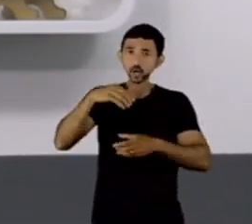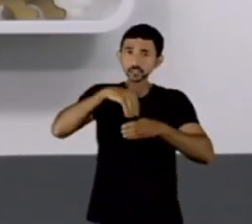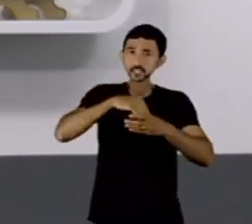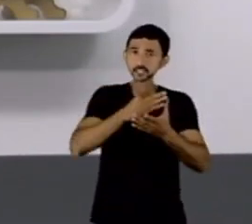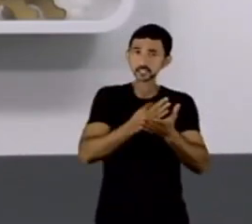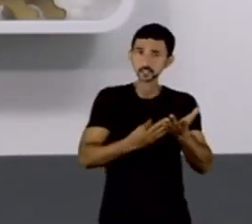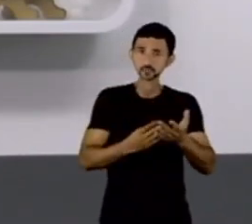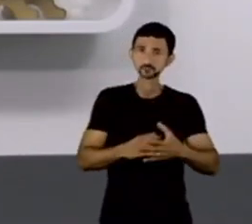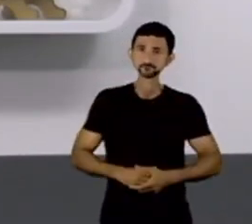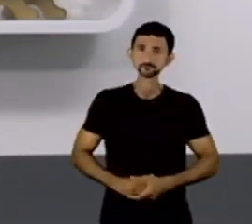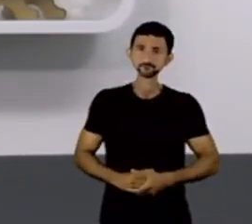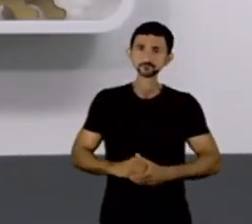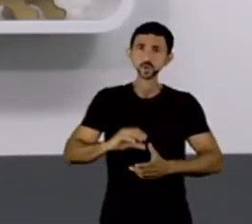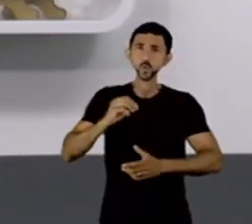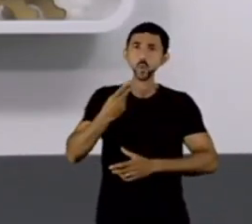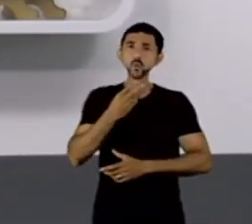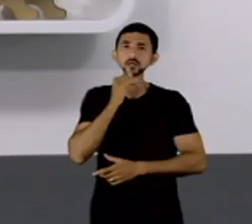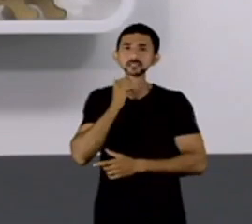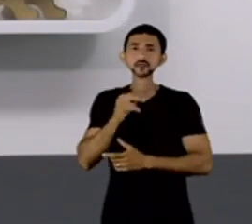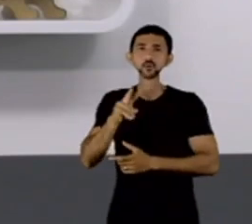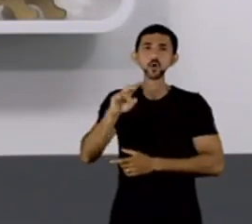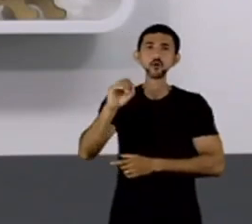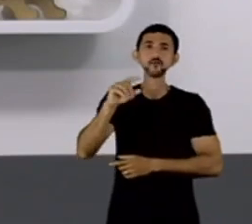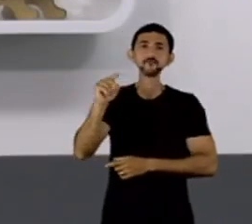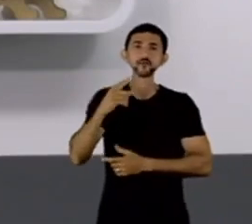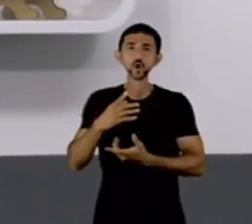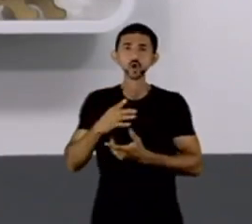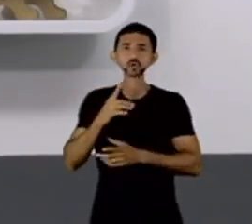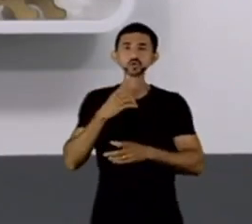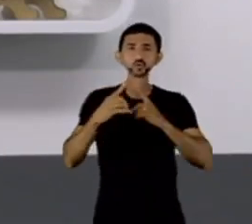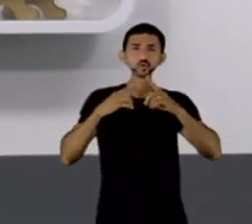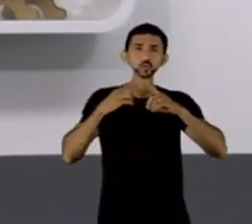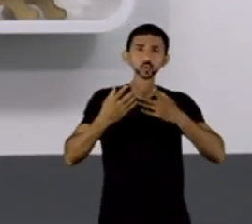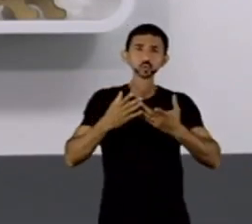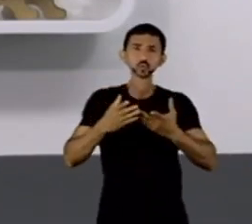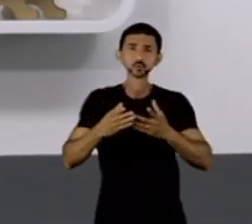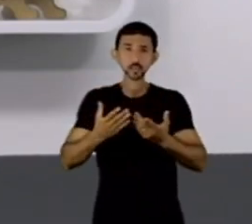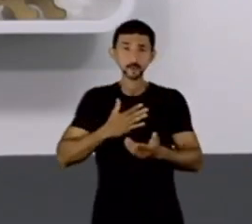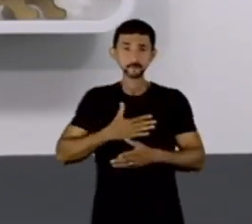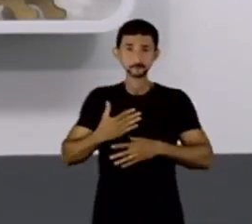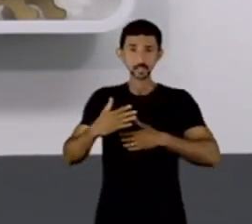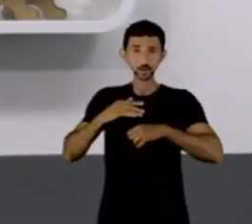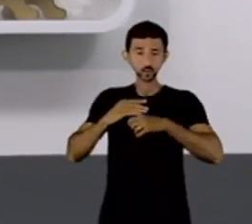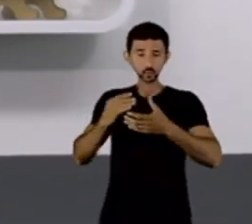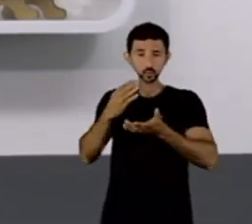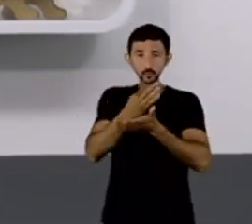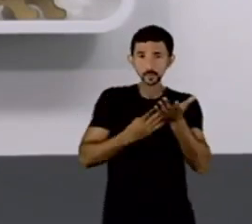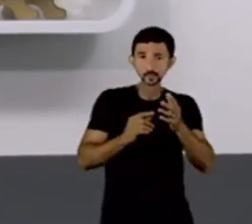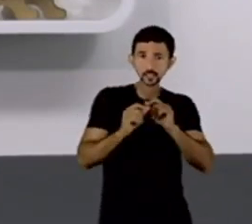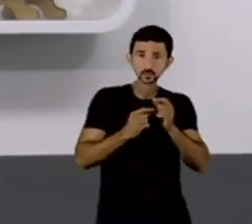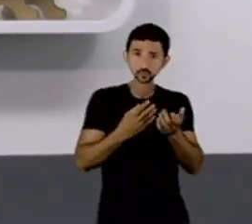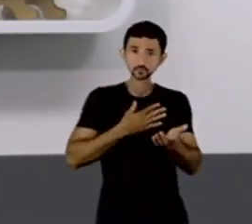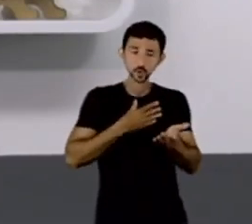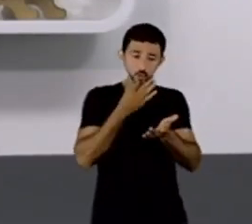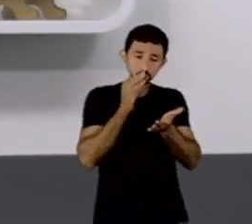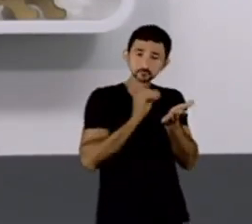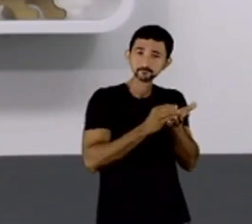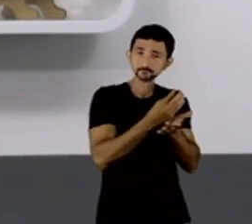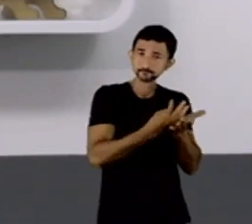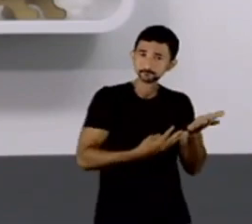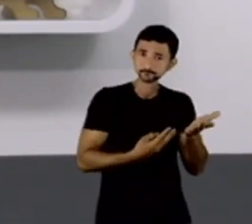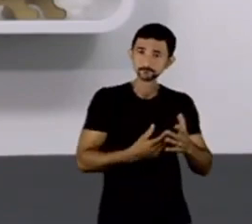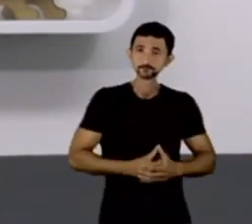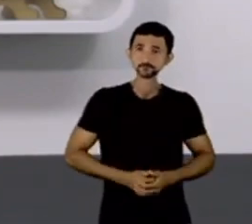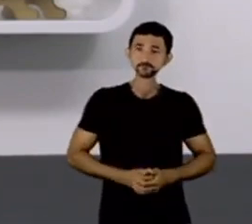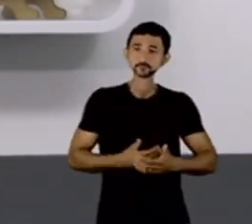texto? Ou o que é uma voz que a gente chama de voz do discurso, porque o meu texto argumentativo é o meu discurso. Então,